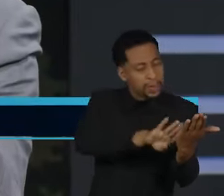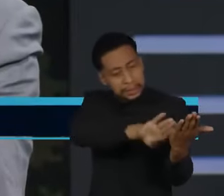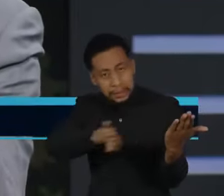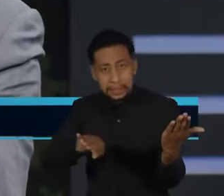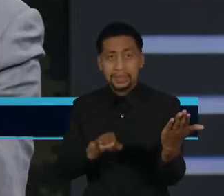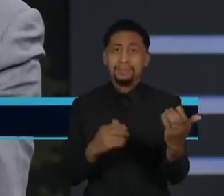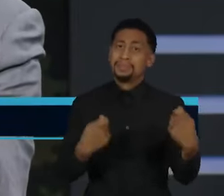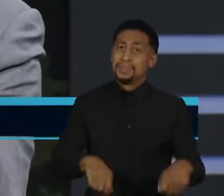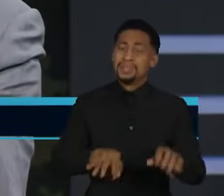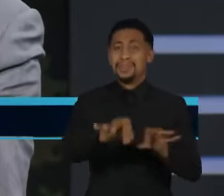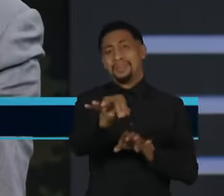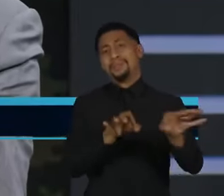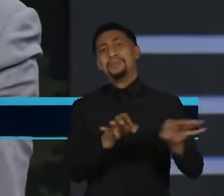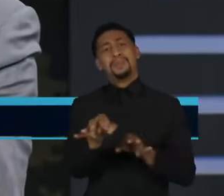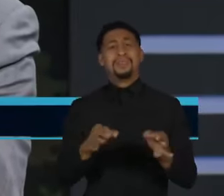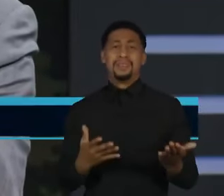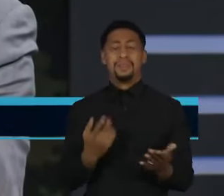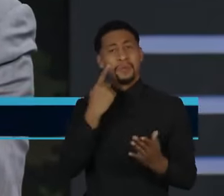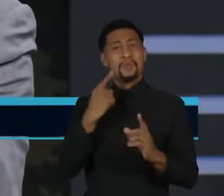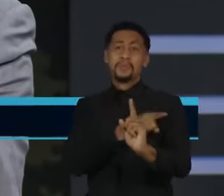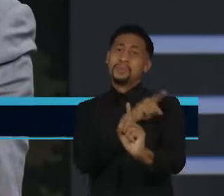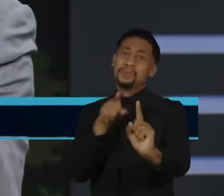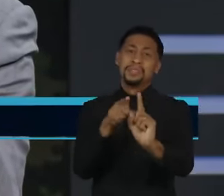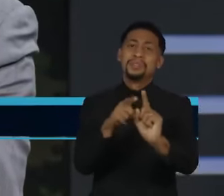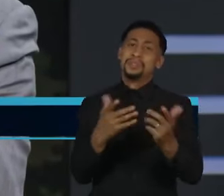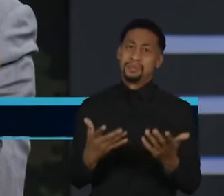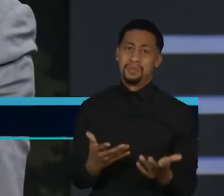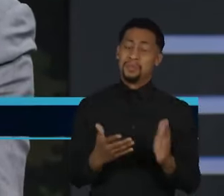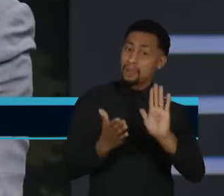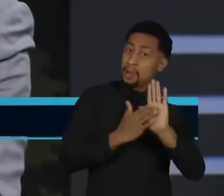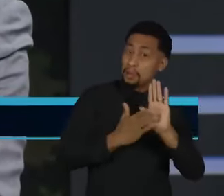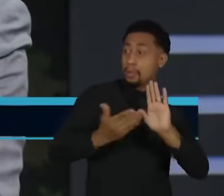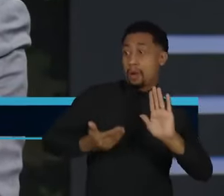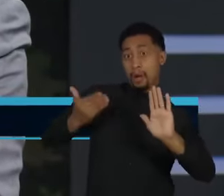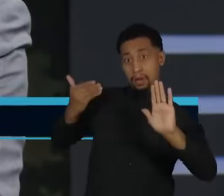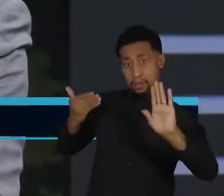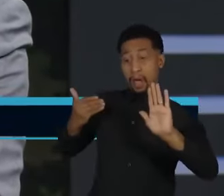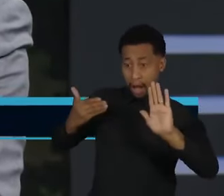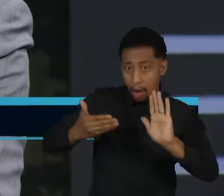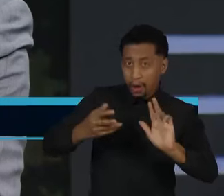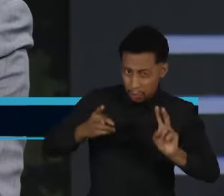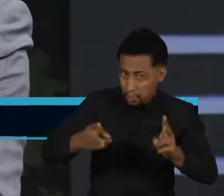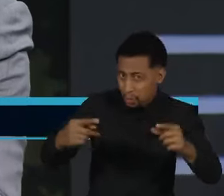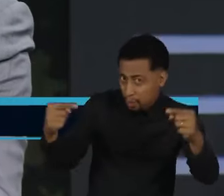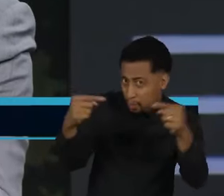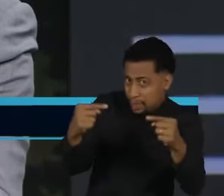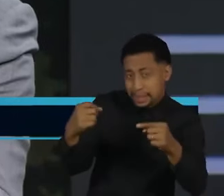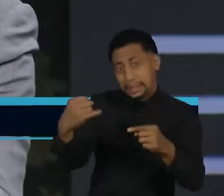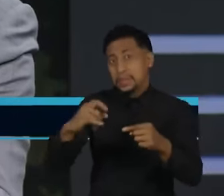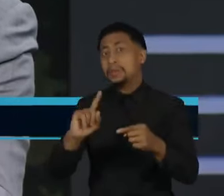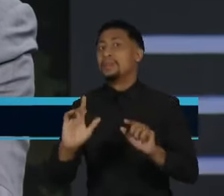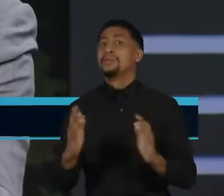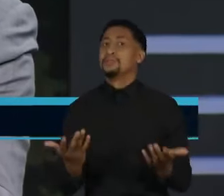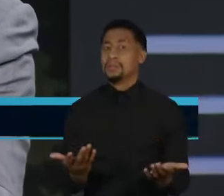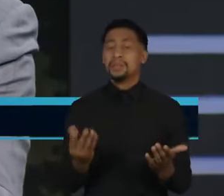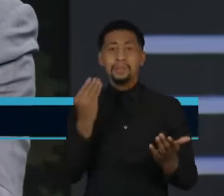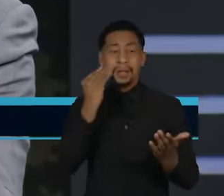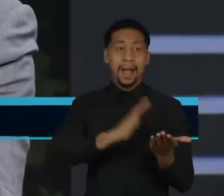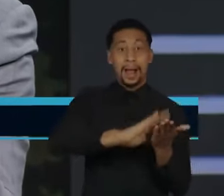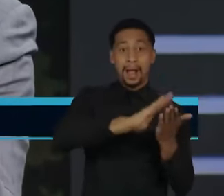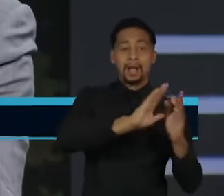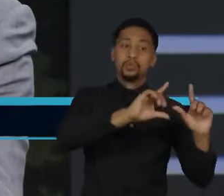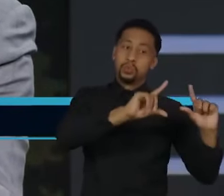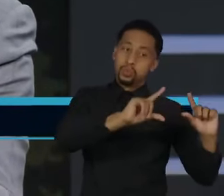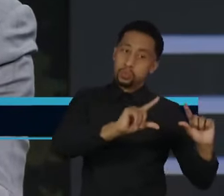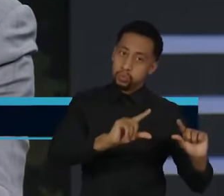é o objetivo e se ele atende aquilo que foi proposto, para você reduzir os seus gastos e aí sim você ter recursos